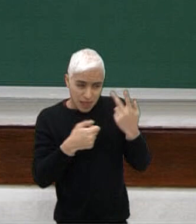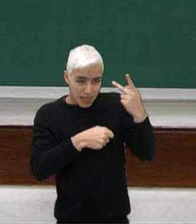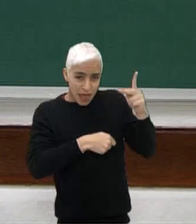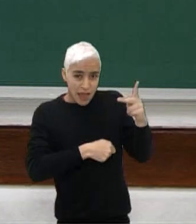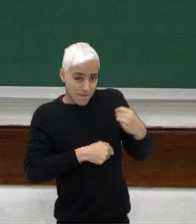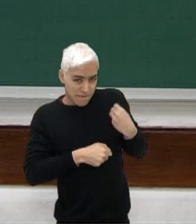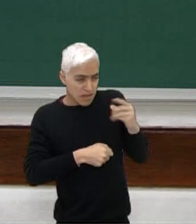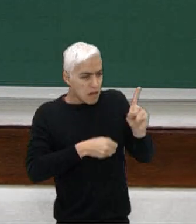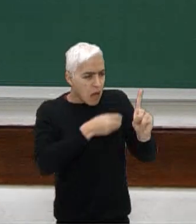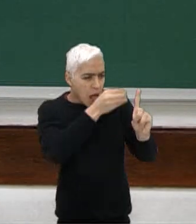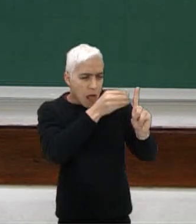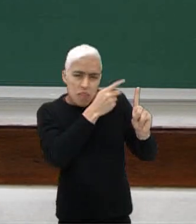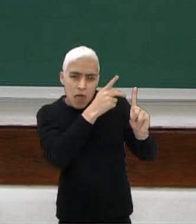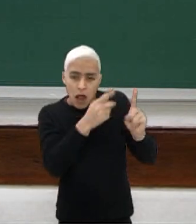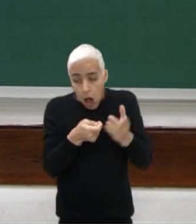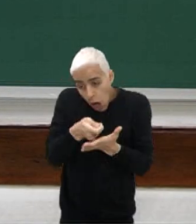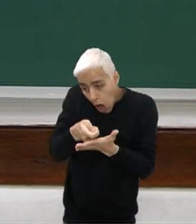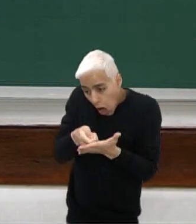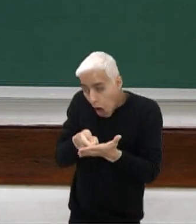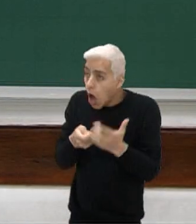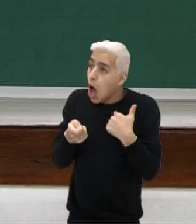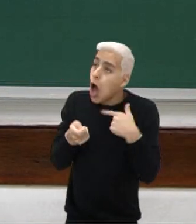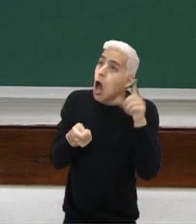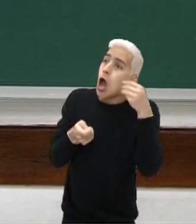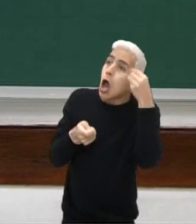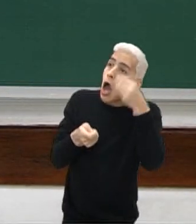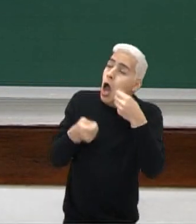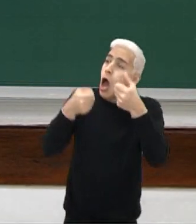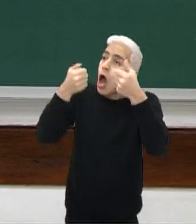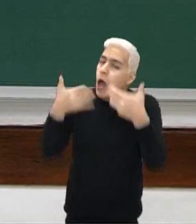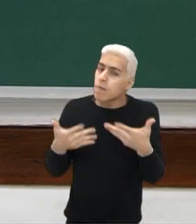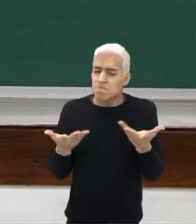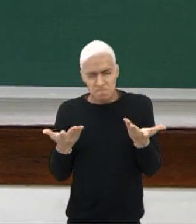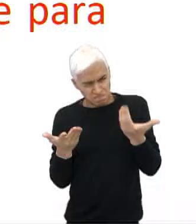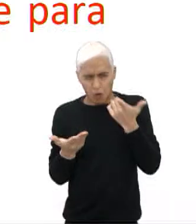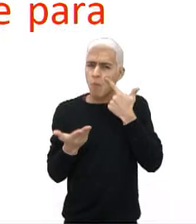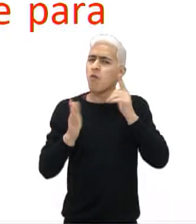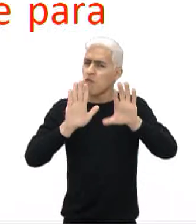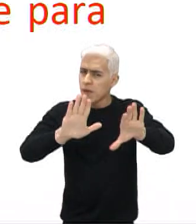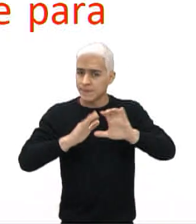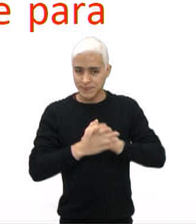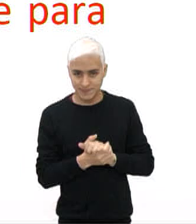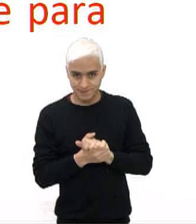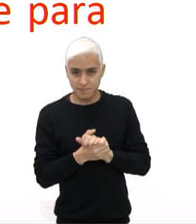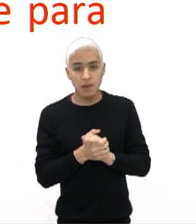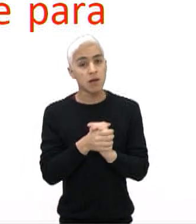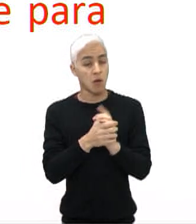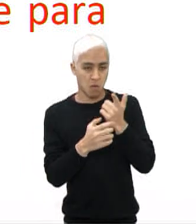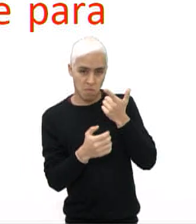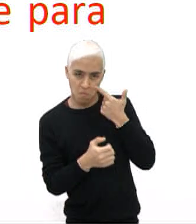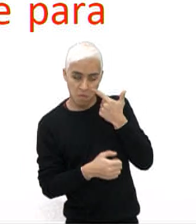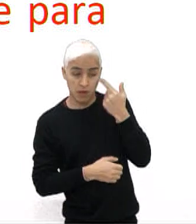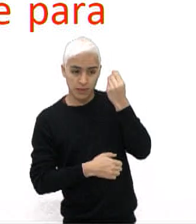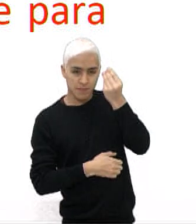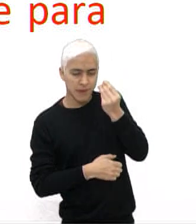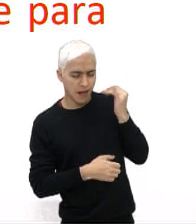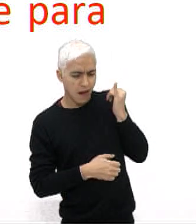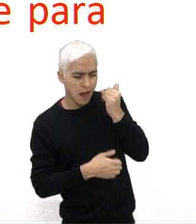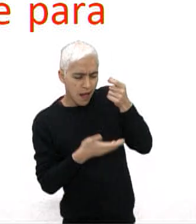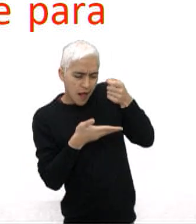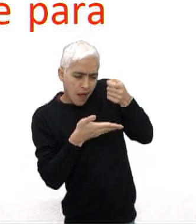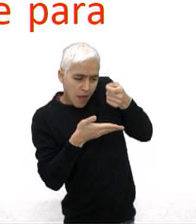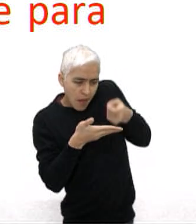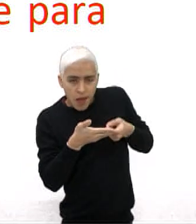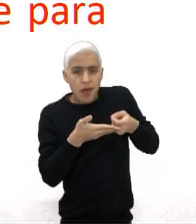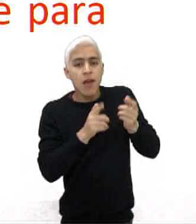Alguma coisa que ela experimentou? Vamos continuar. Olha só, O relato de experiência é um gênero do